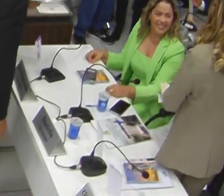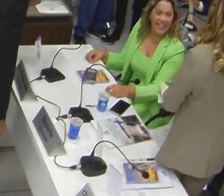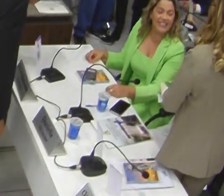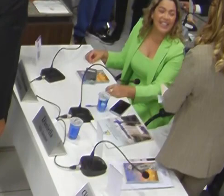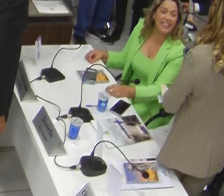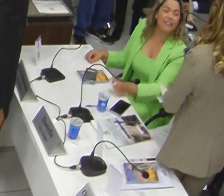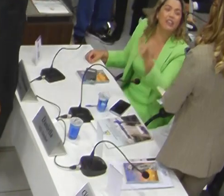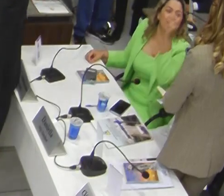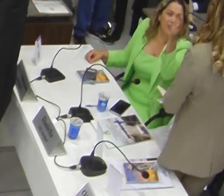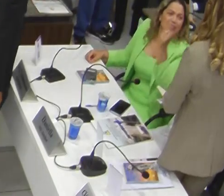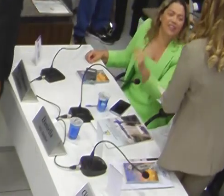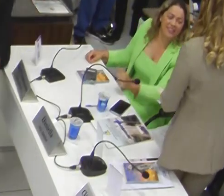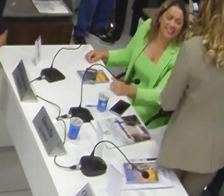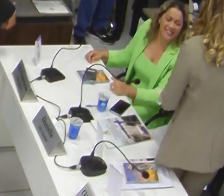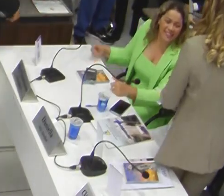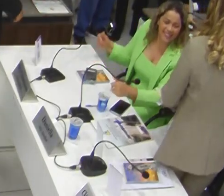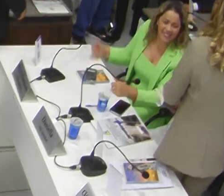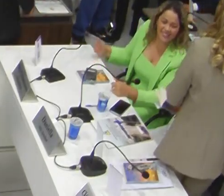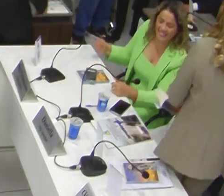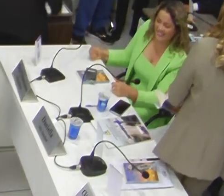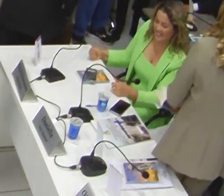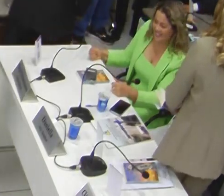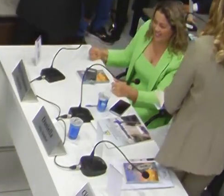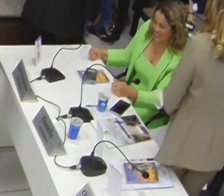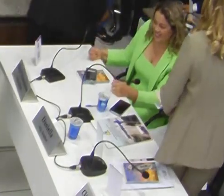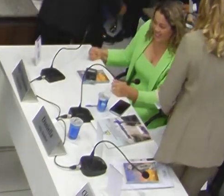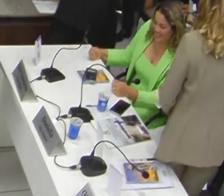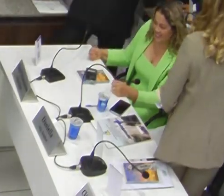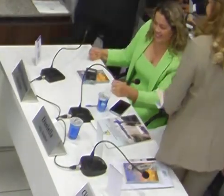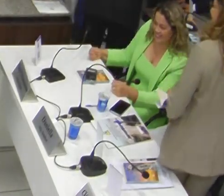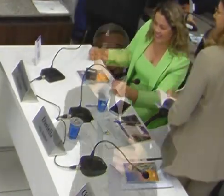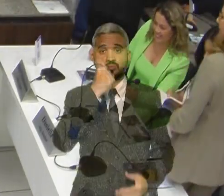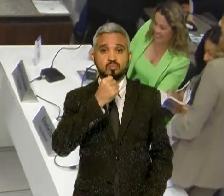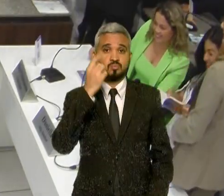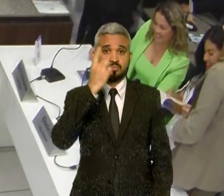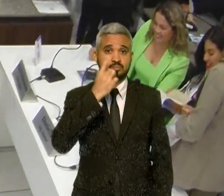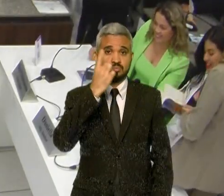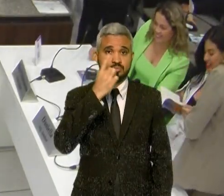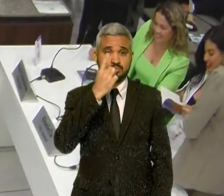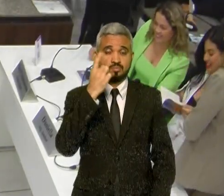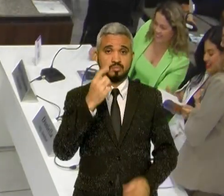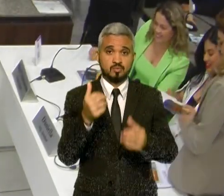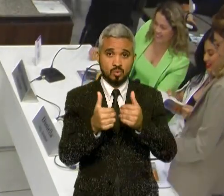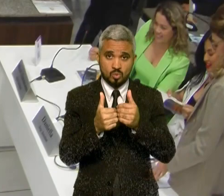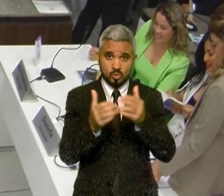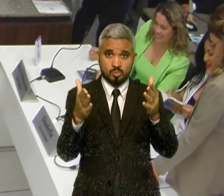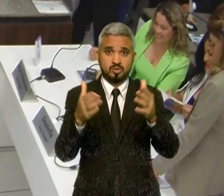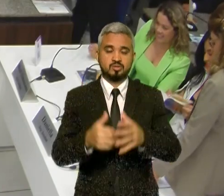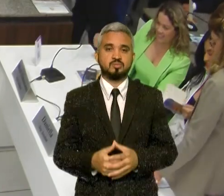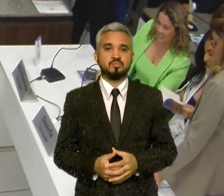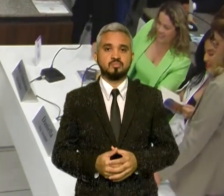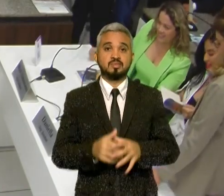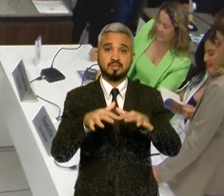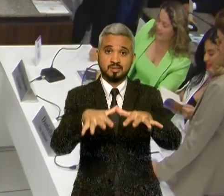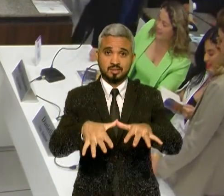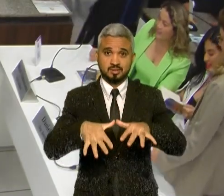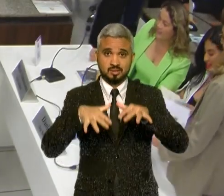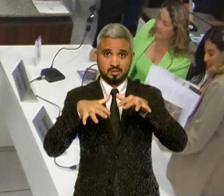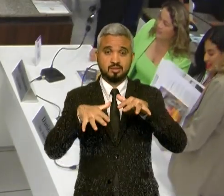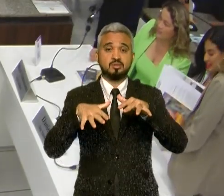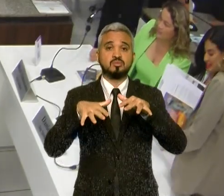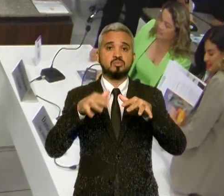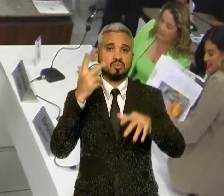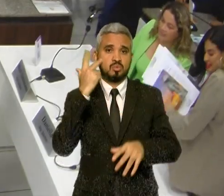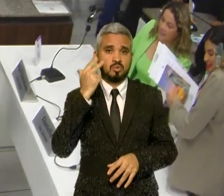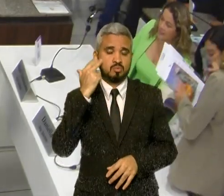Senhoras e senhores deputados, vamos iniciar a nossa sessão. Sessão ordinária itinerante em